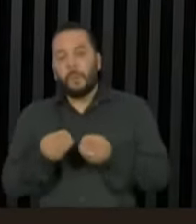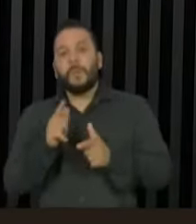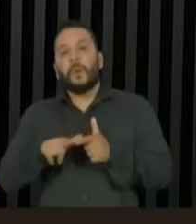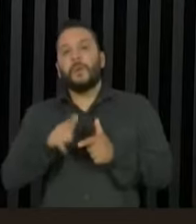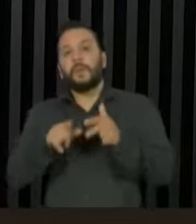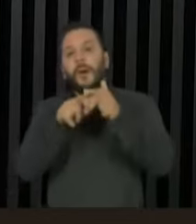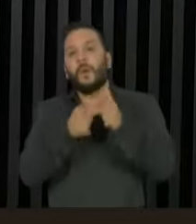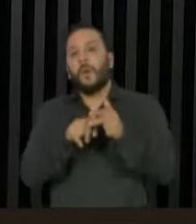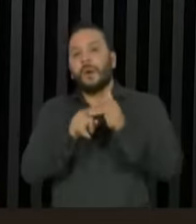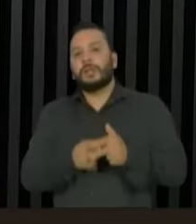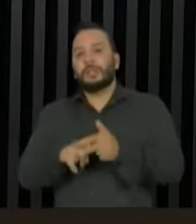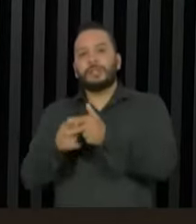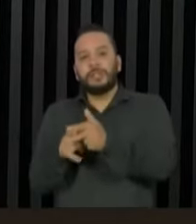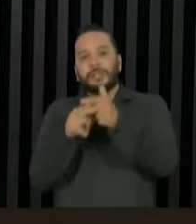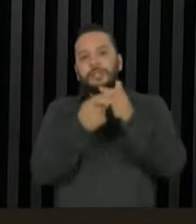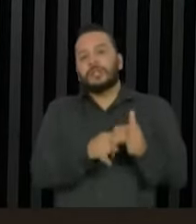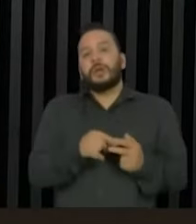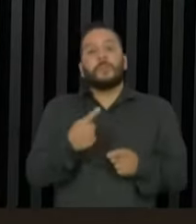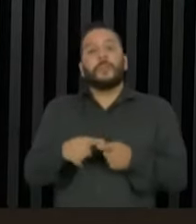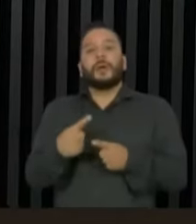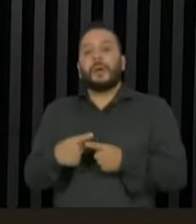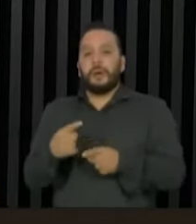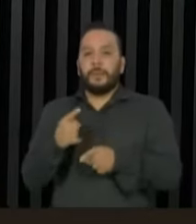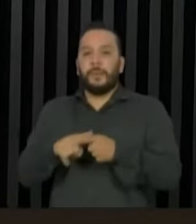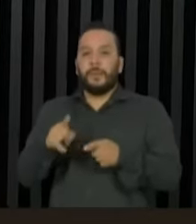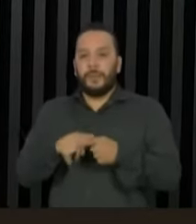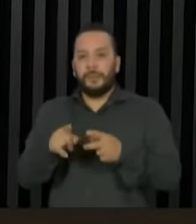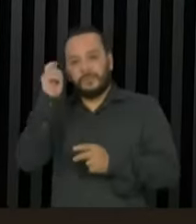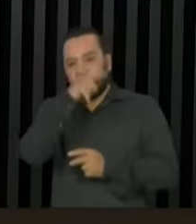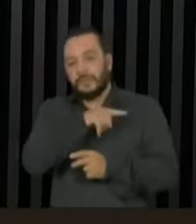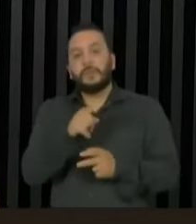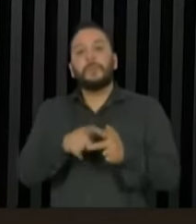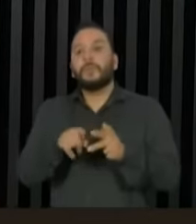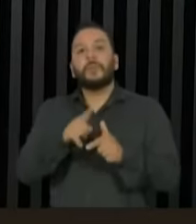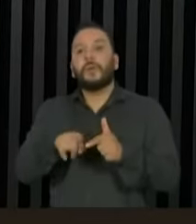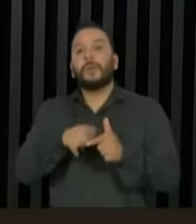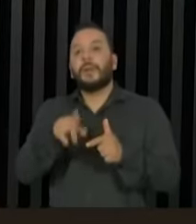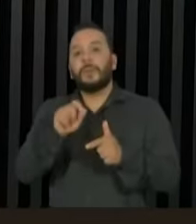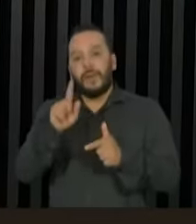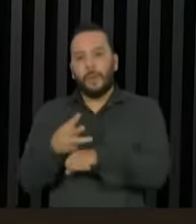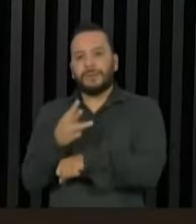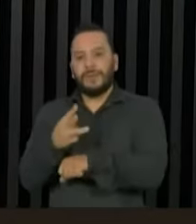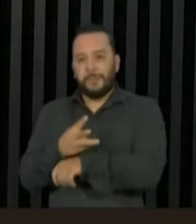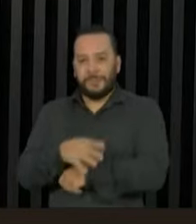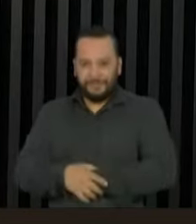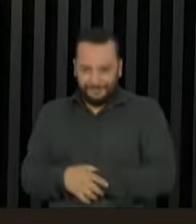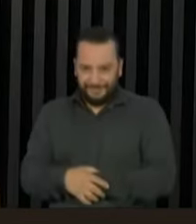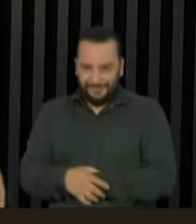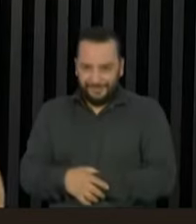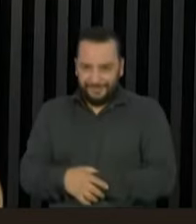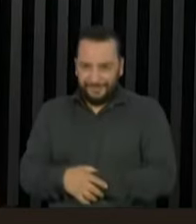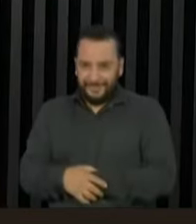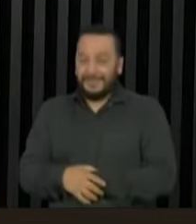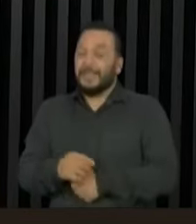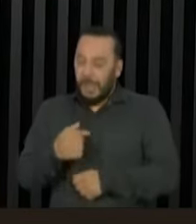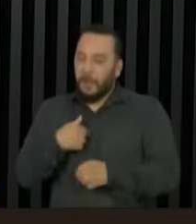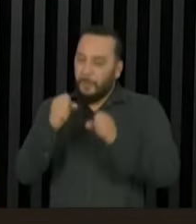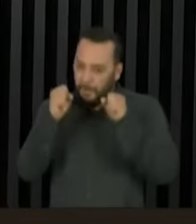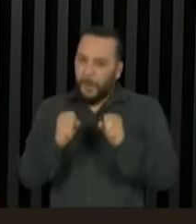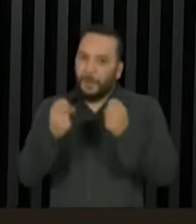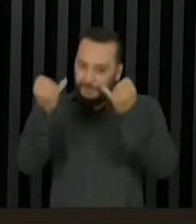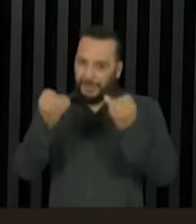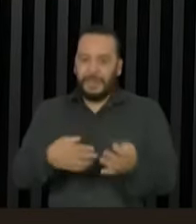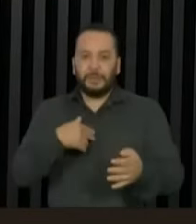porque esse problema Talvez seja impossível de corrigir esse problema se chama o WhatsApp porque a gente pode falar sobre filtros de